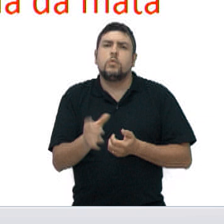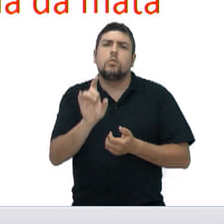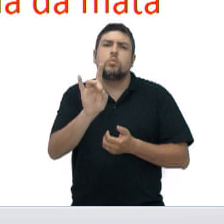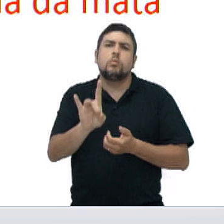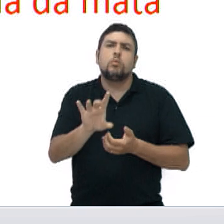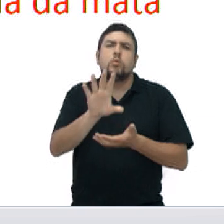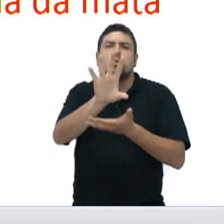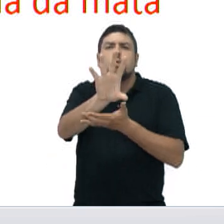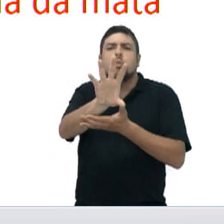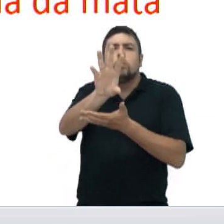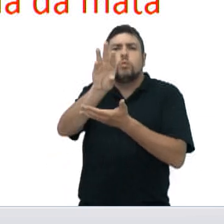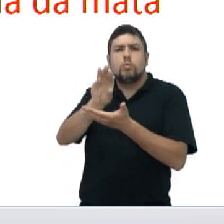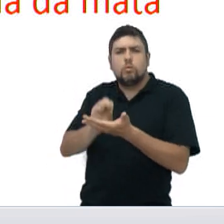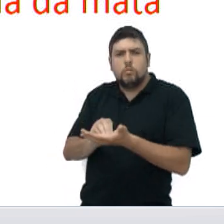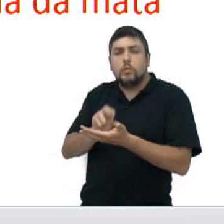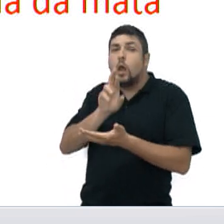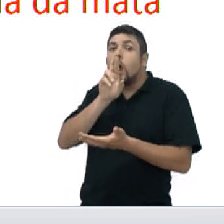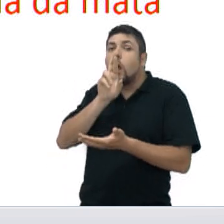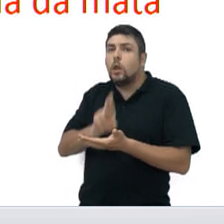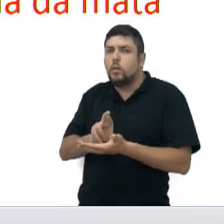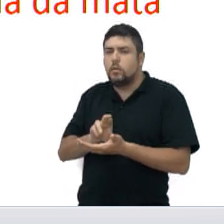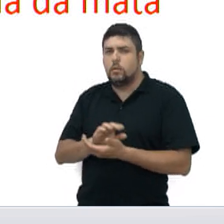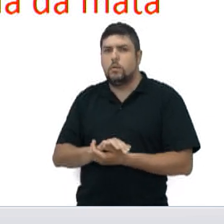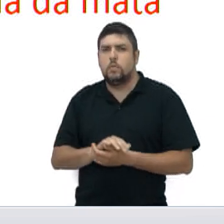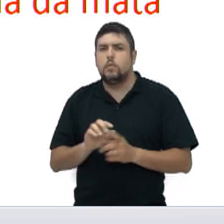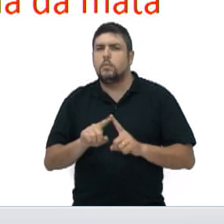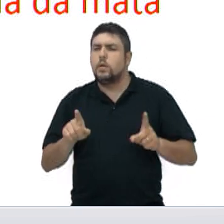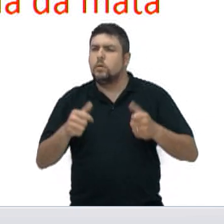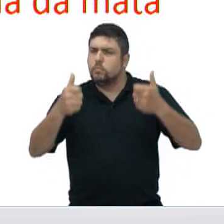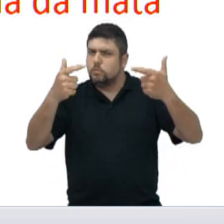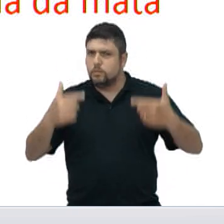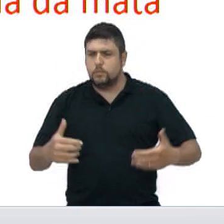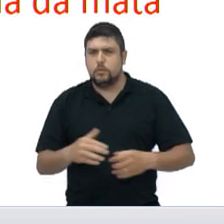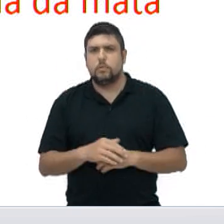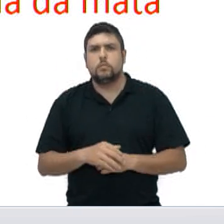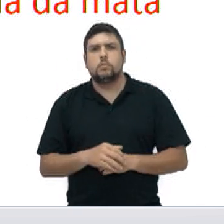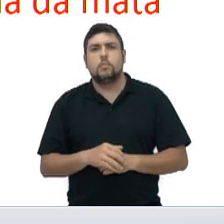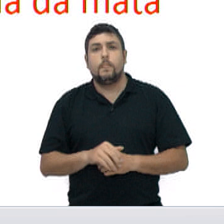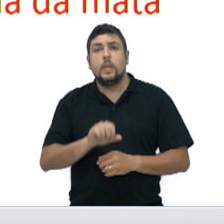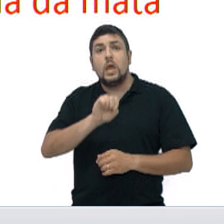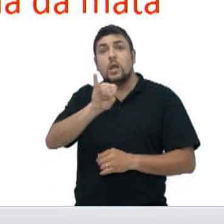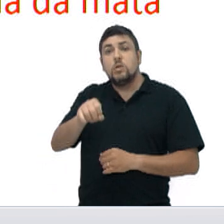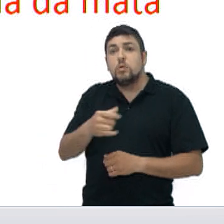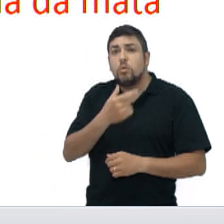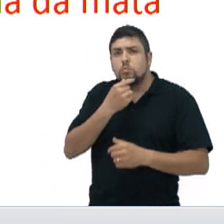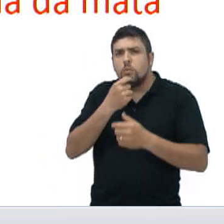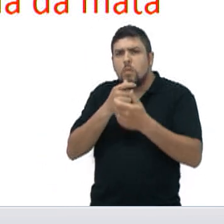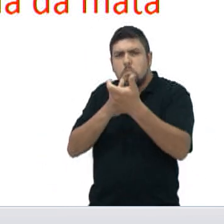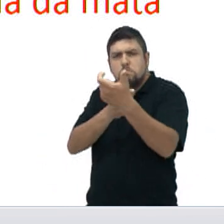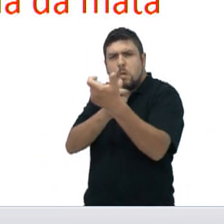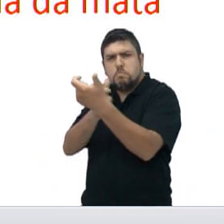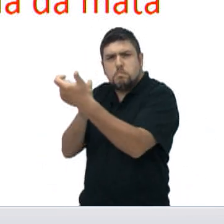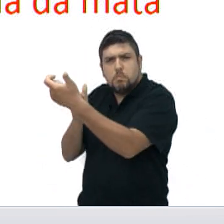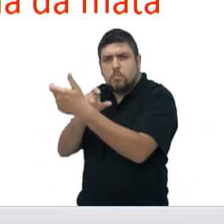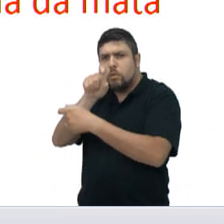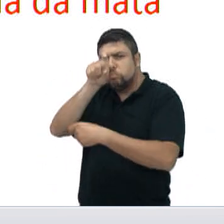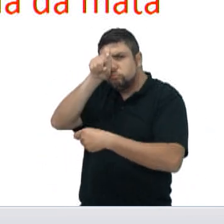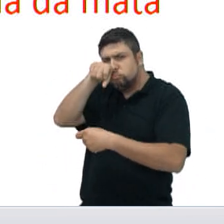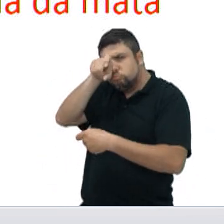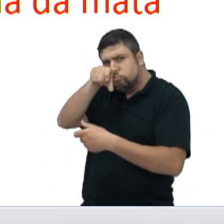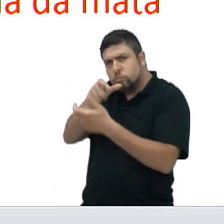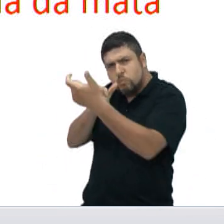copie a resposta, mas vamos comentar um pouquinho sobre ele. Se o homem caça a arara,